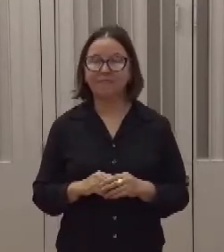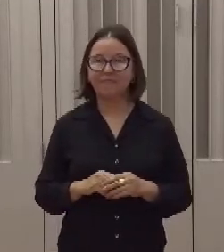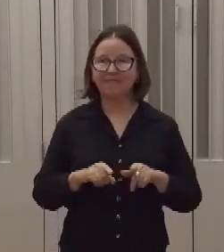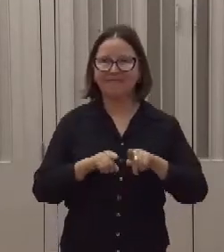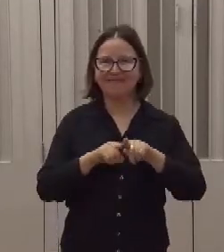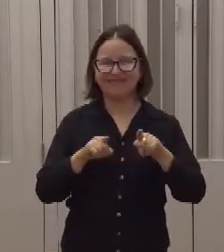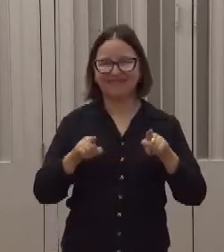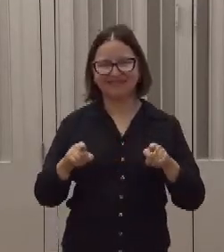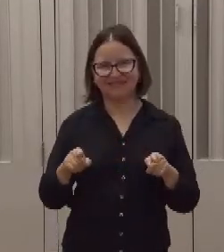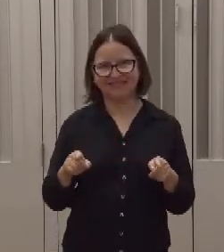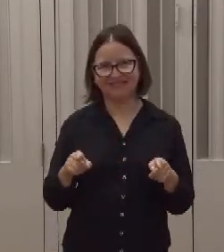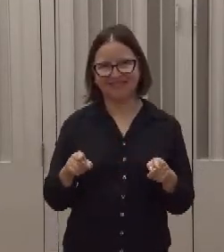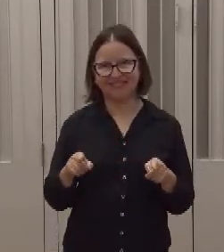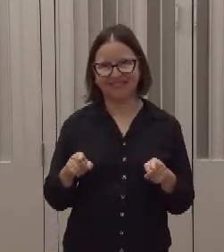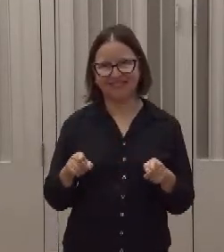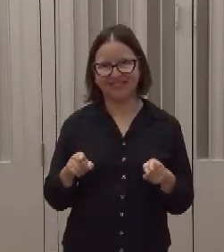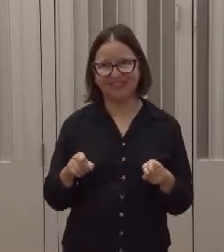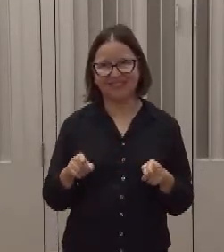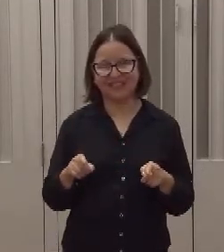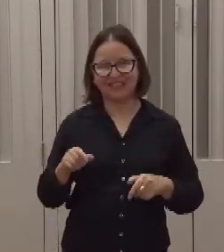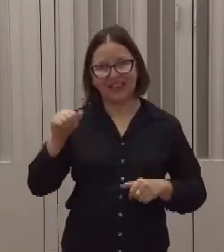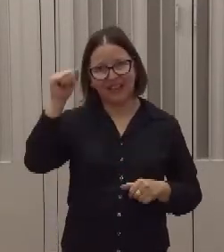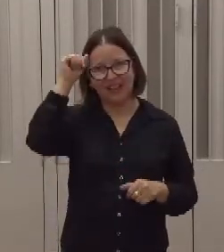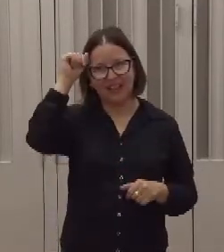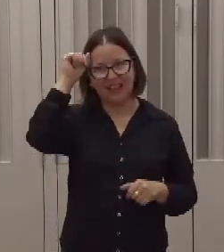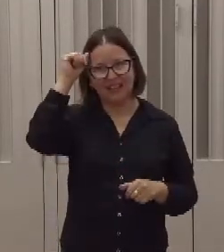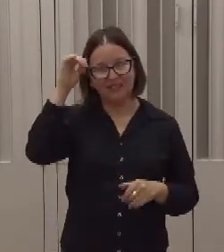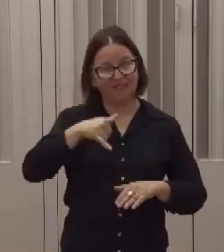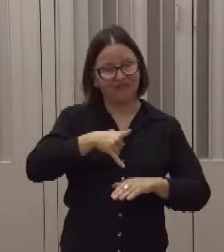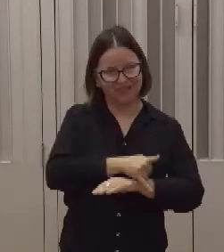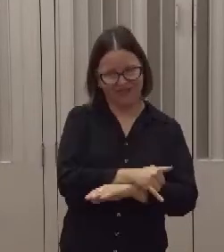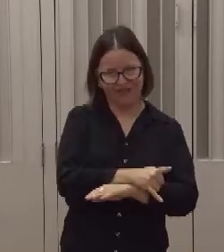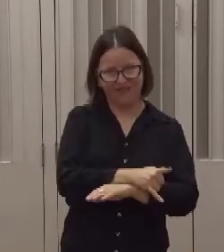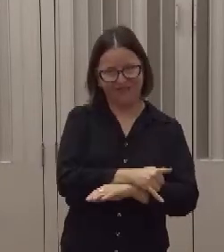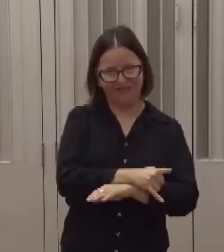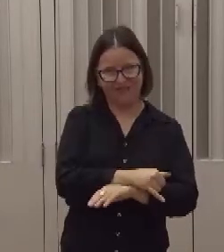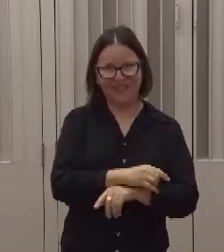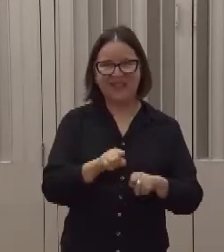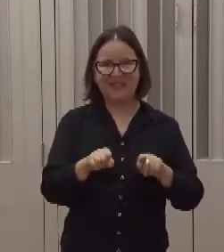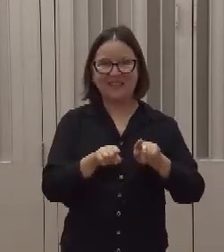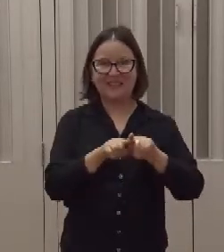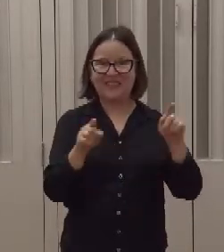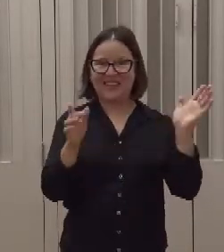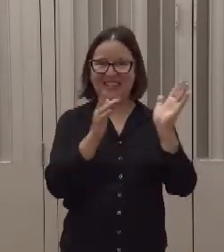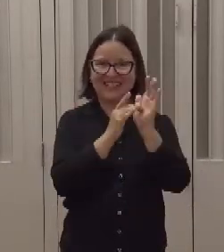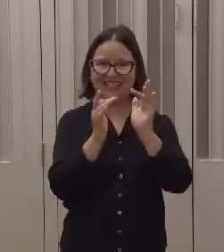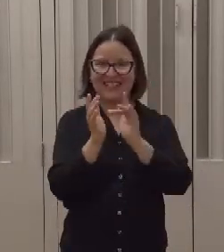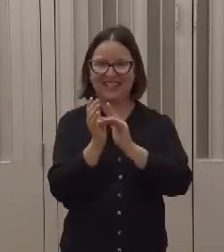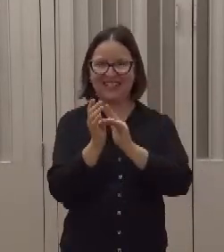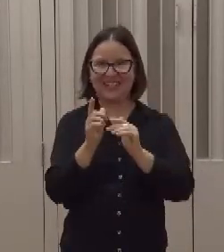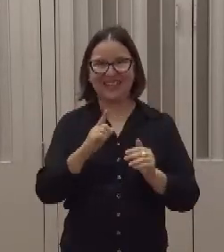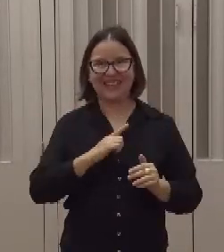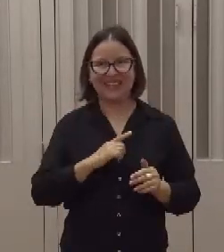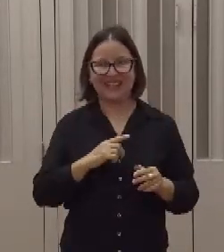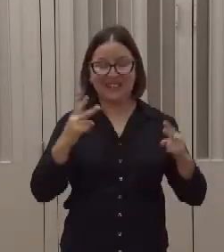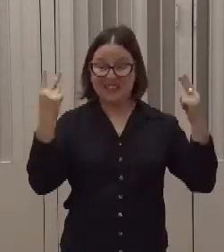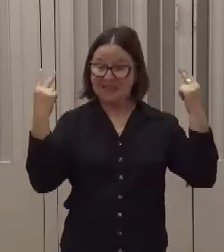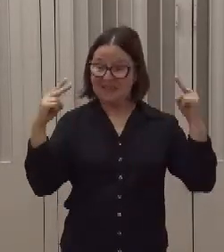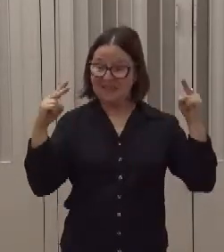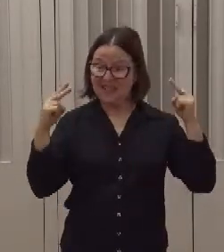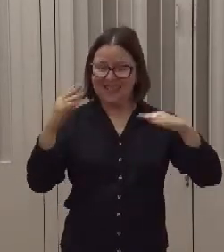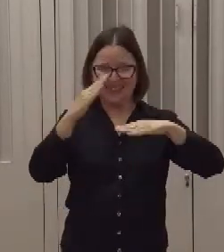Entretanto, onde Adão falhou, Jesus Cristo foi bem-sucedido e vitorioso. E